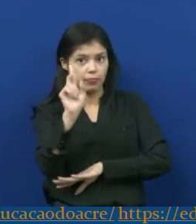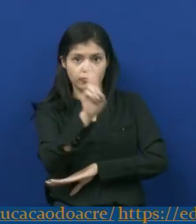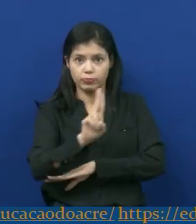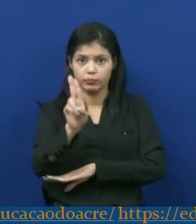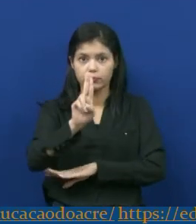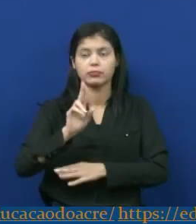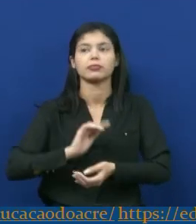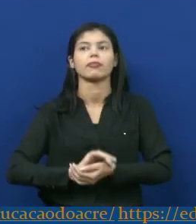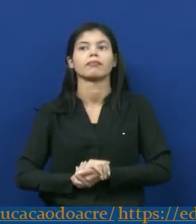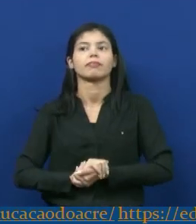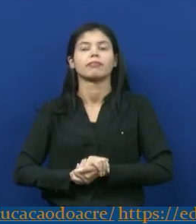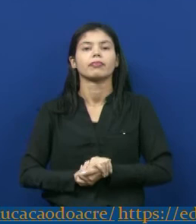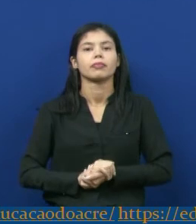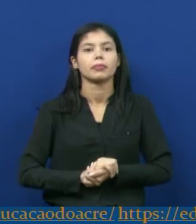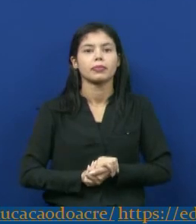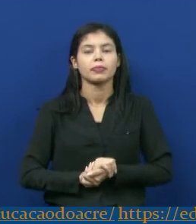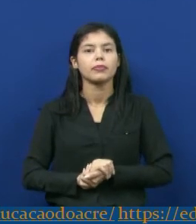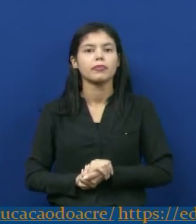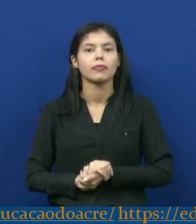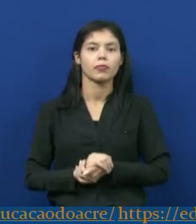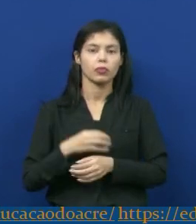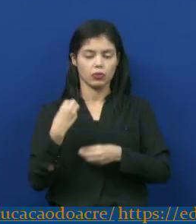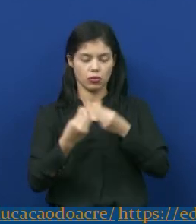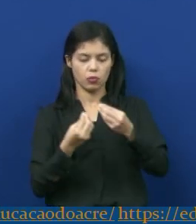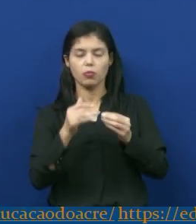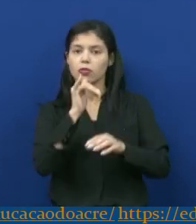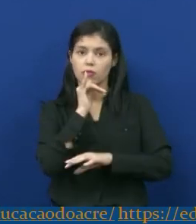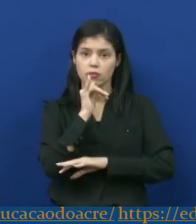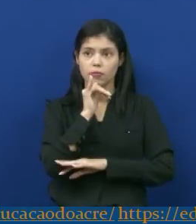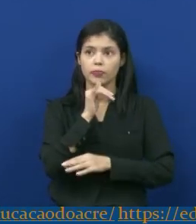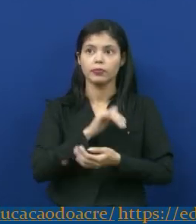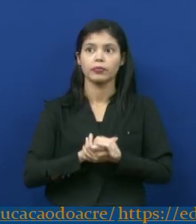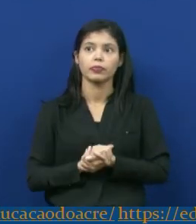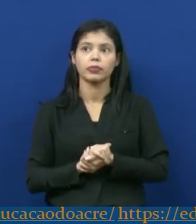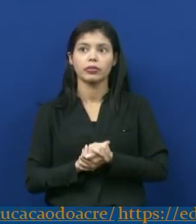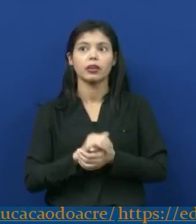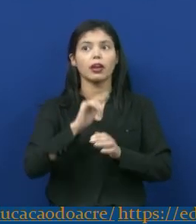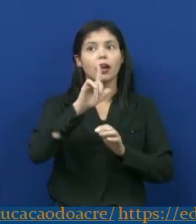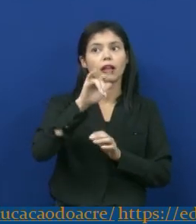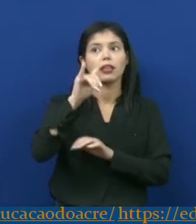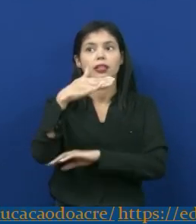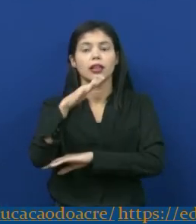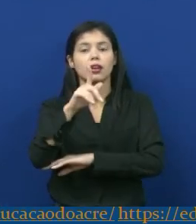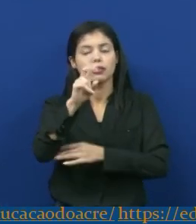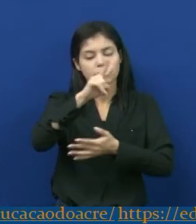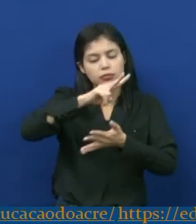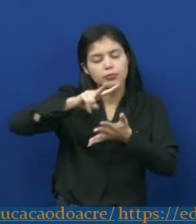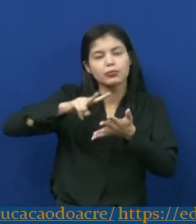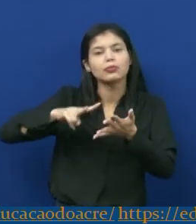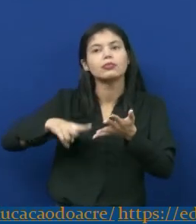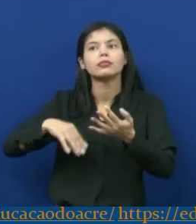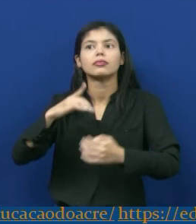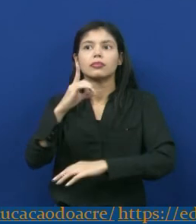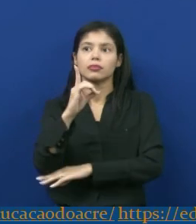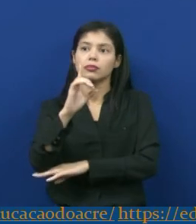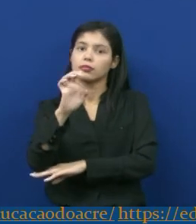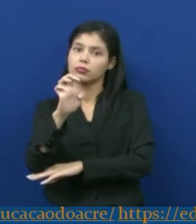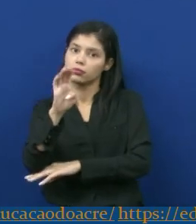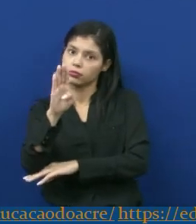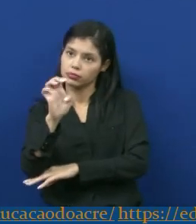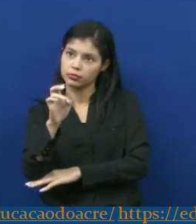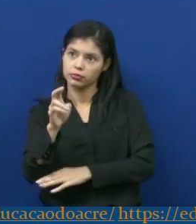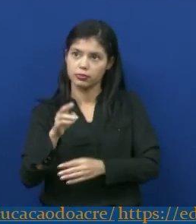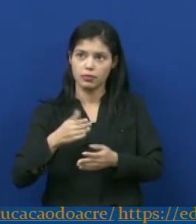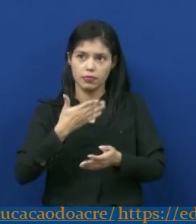verbo no infinitivo, certo? Então, aí, como eu tenho no exemplo, la lectura debe ser una de las formas de